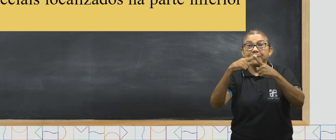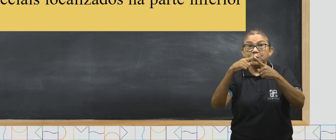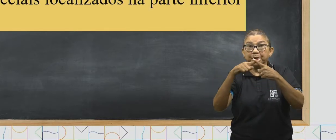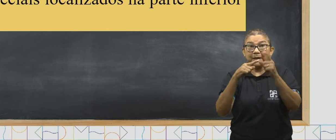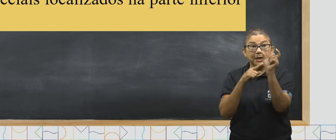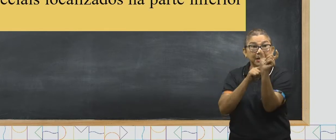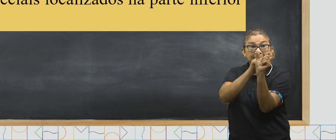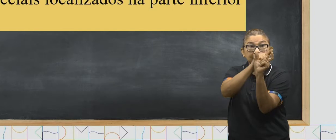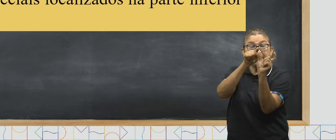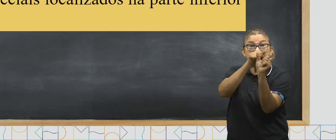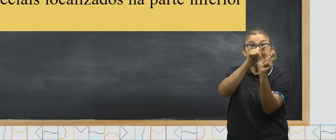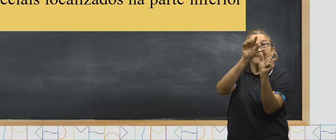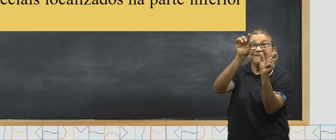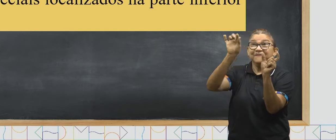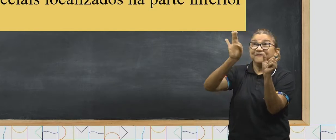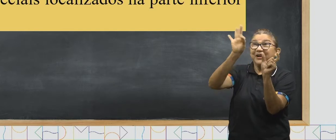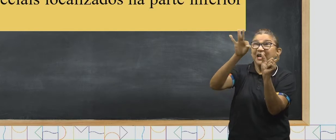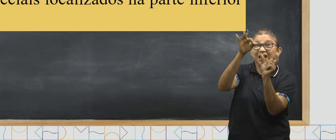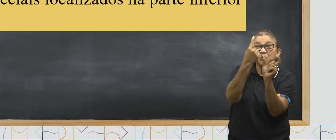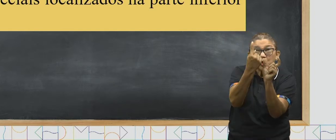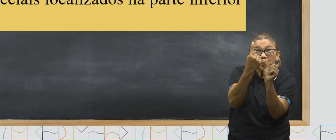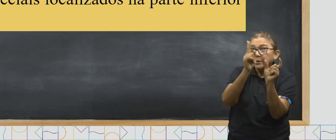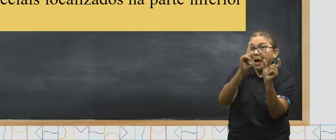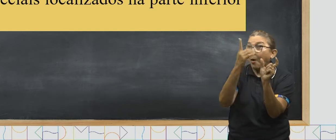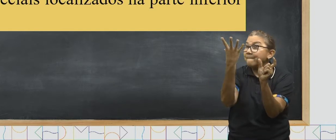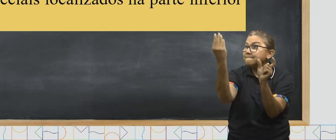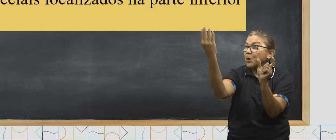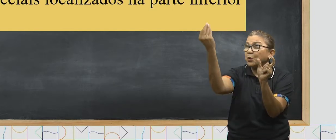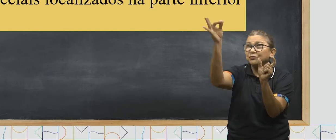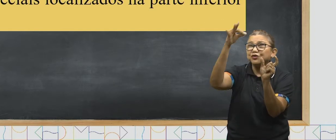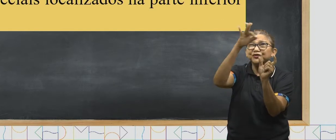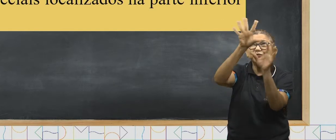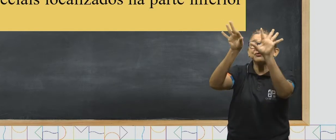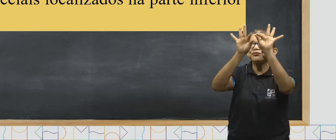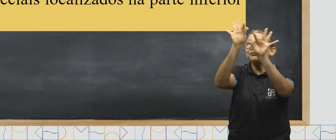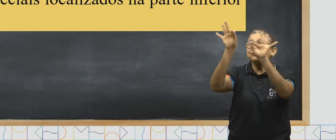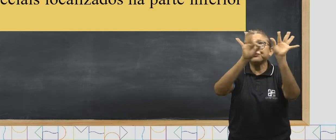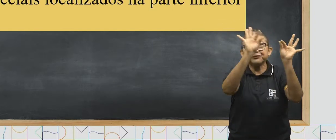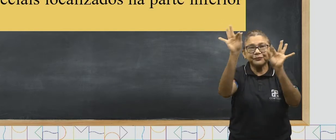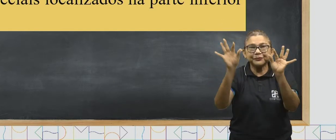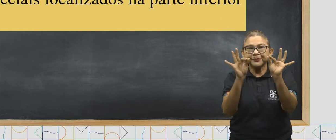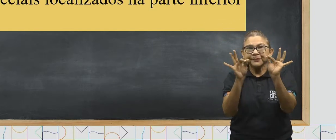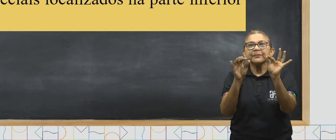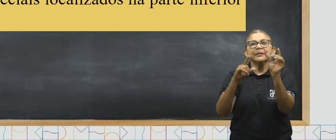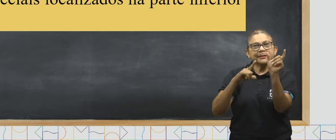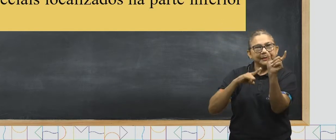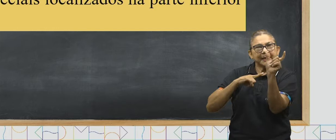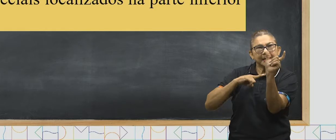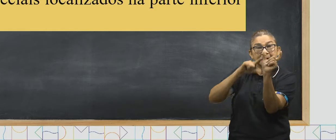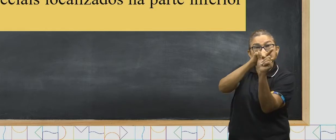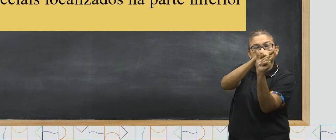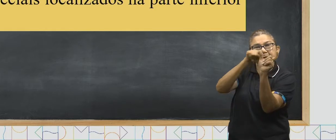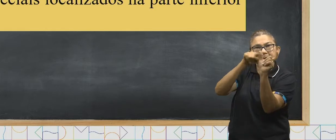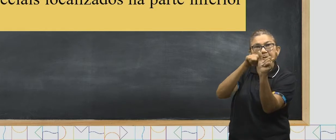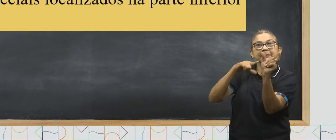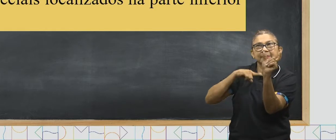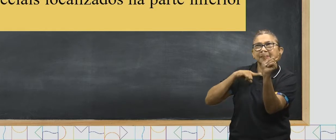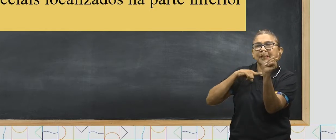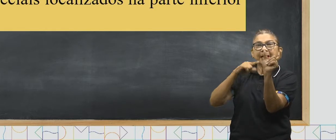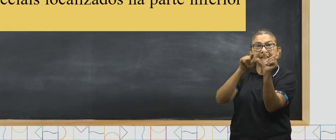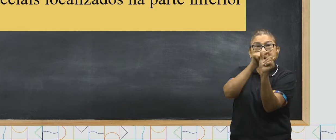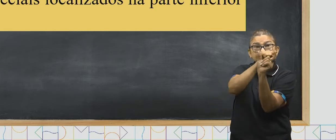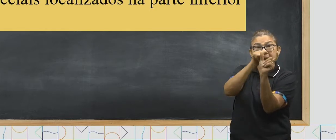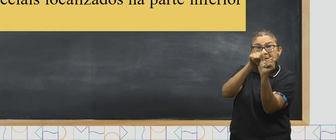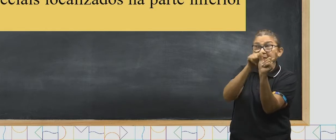os vagalumes. Enquanto na primeira frase tínhamos vagalume, aqui